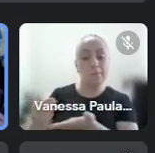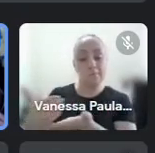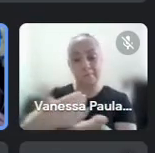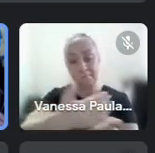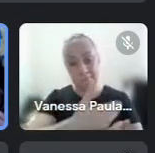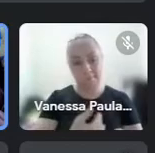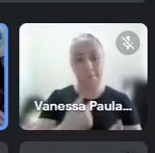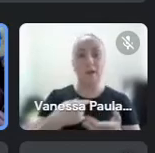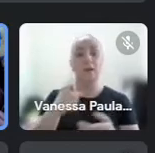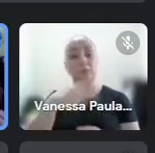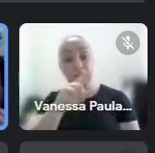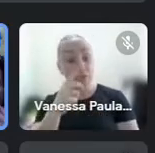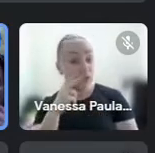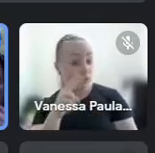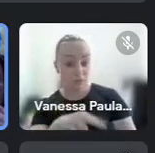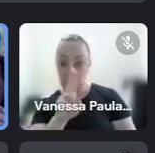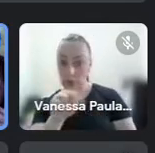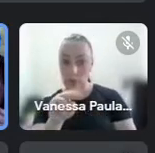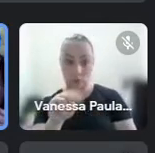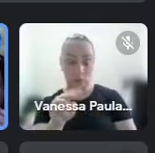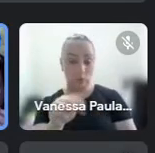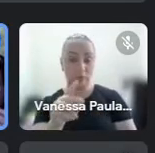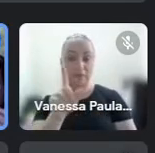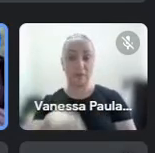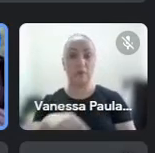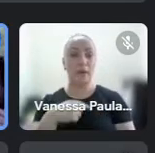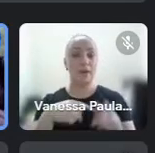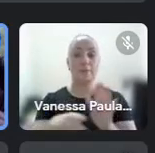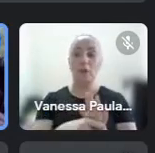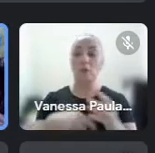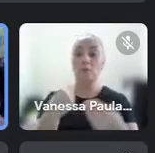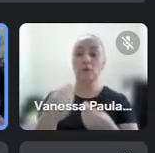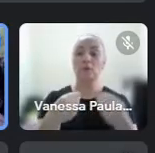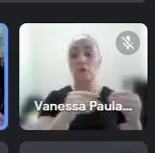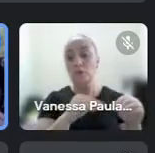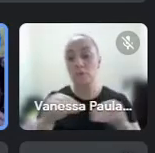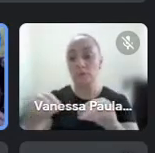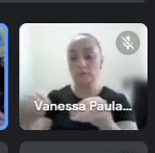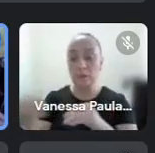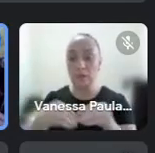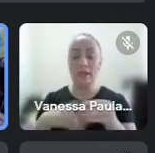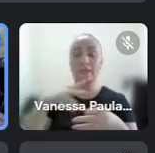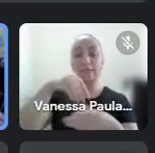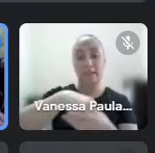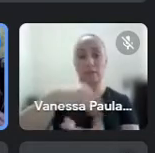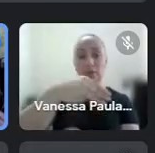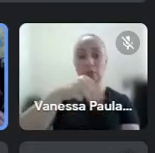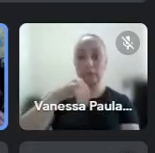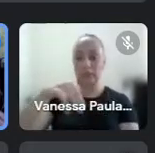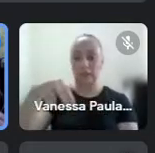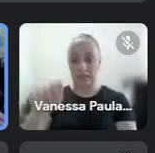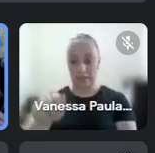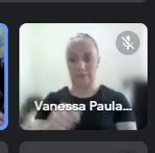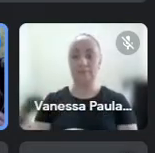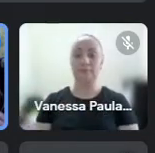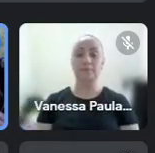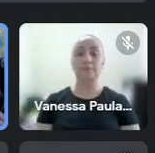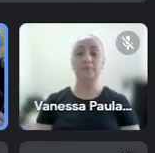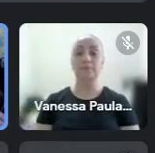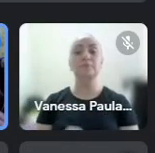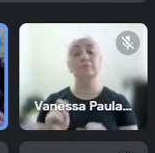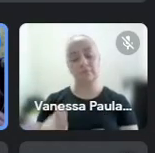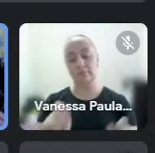a gigante logística que existe dentro das minas. Né? Pode passar